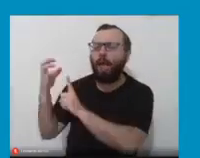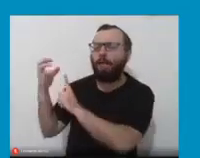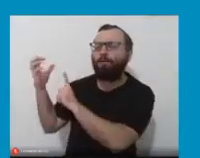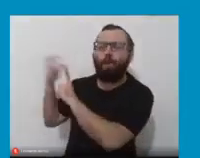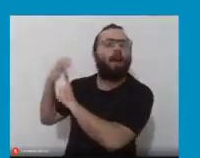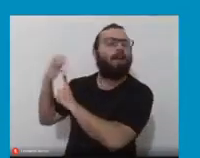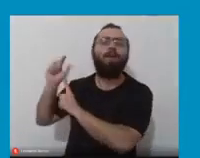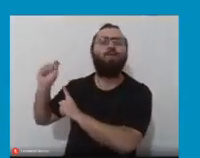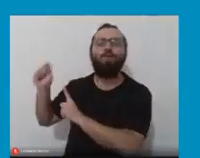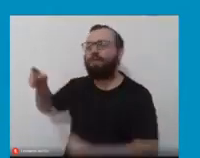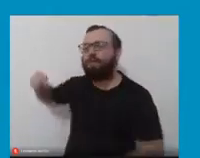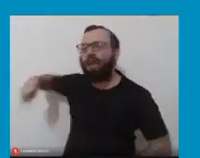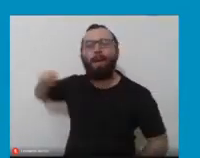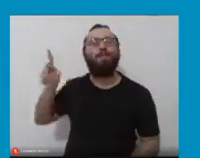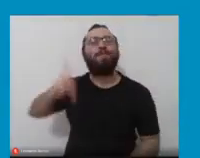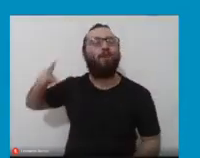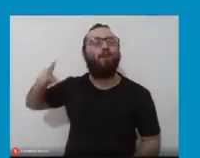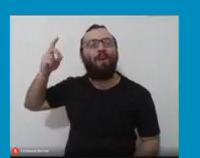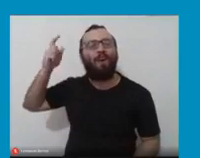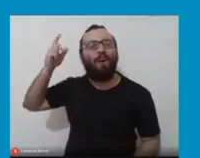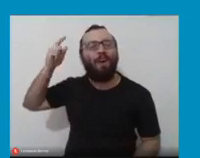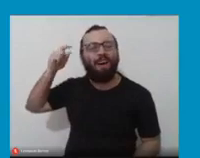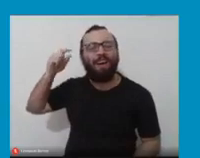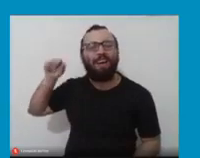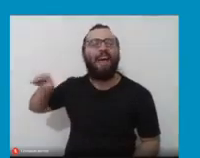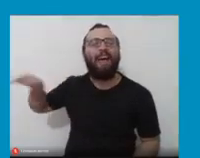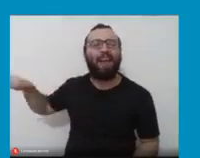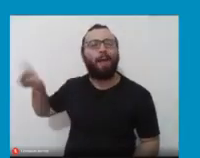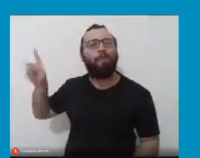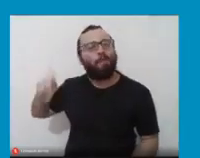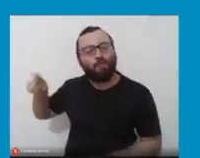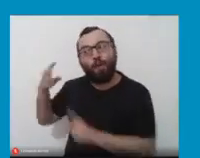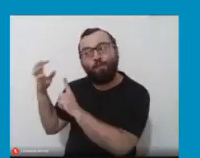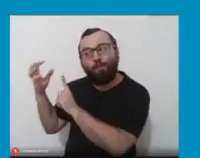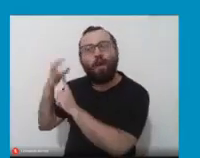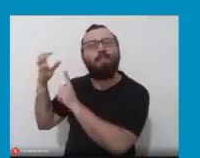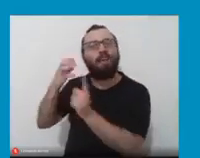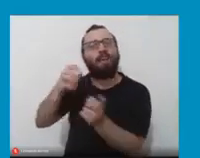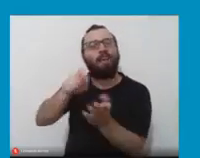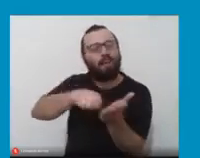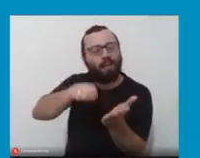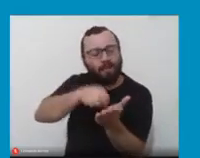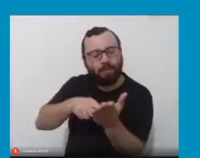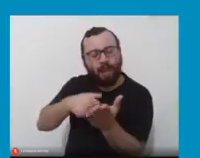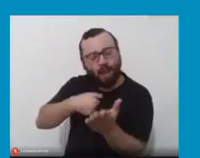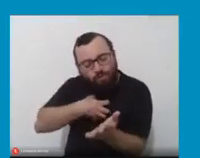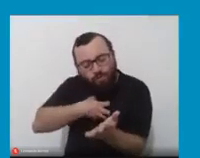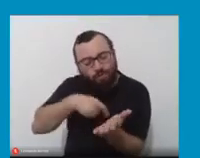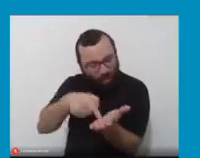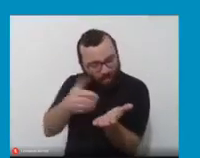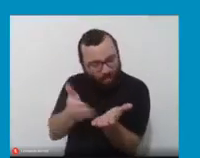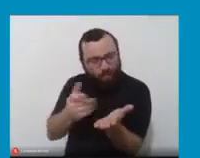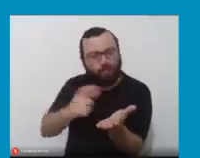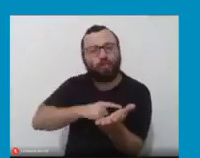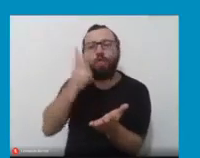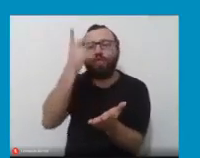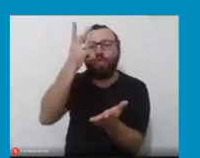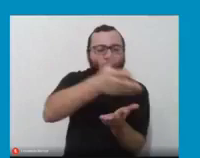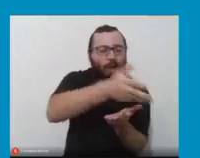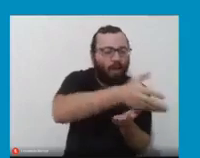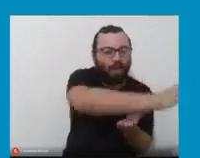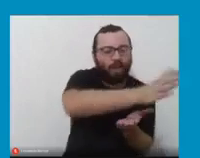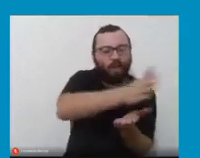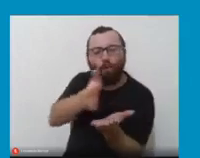meus professores na época. Eu tive professores que influenciaram. Eu vejo assim, duas correntes que me